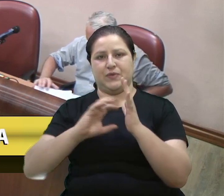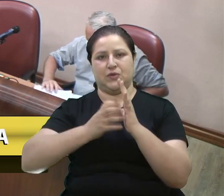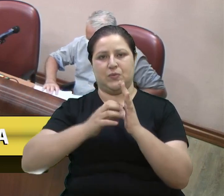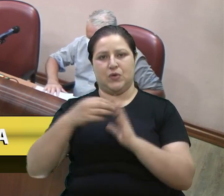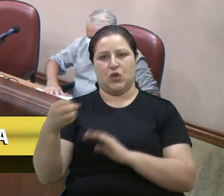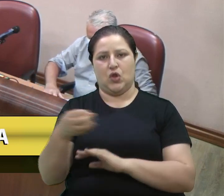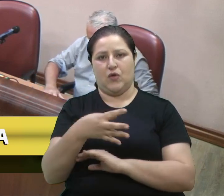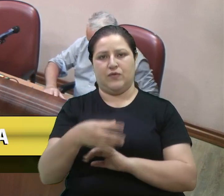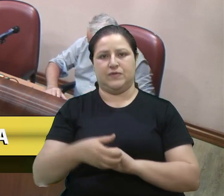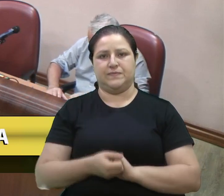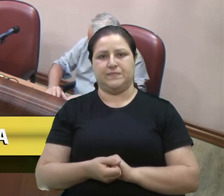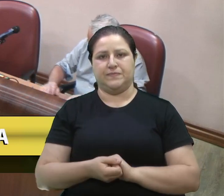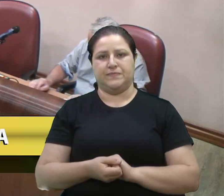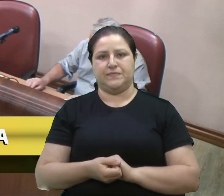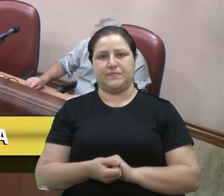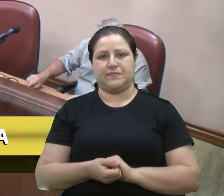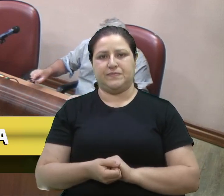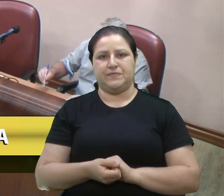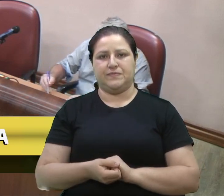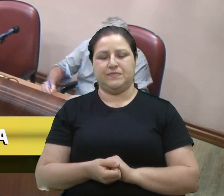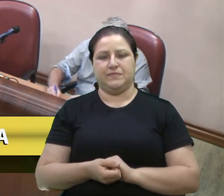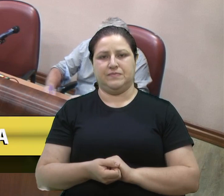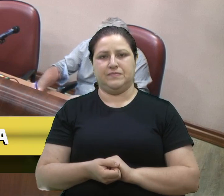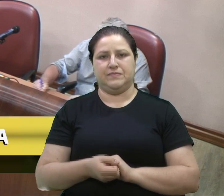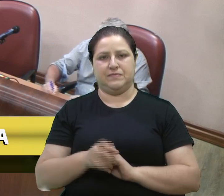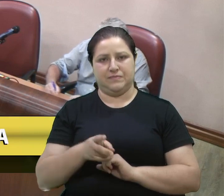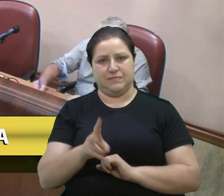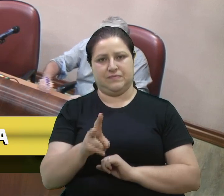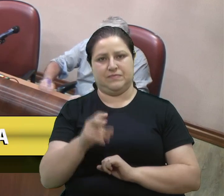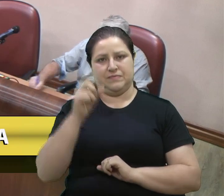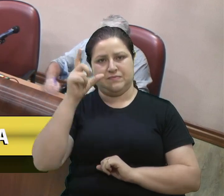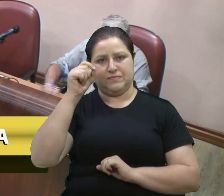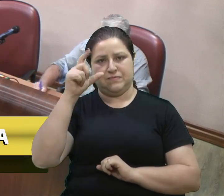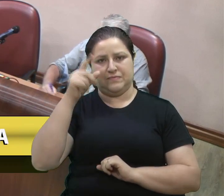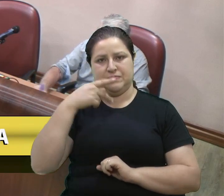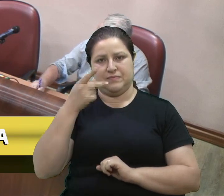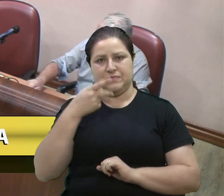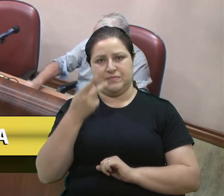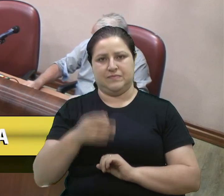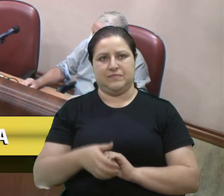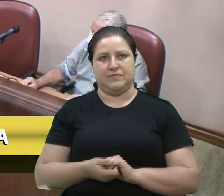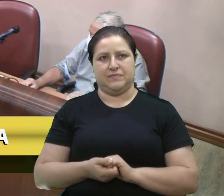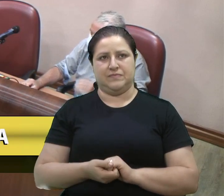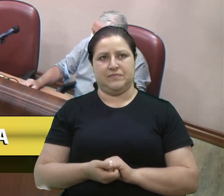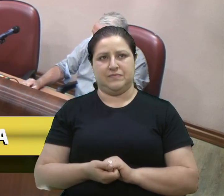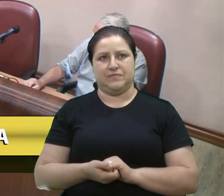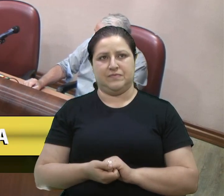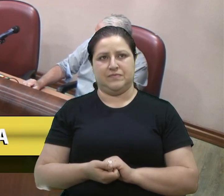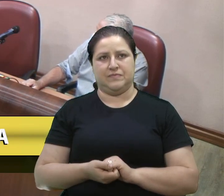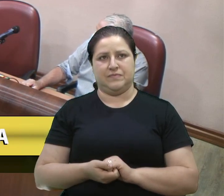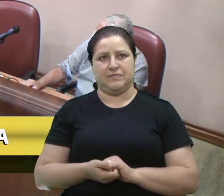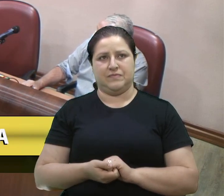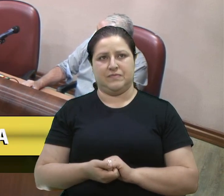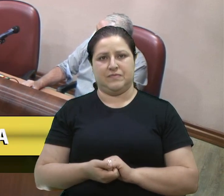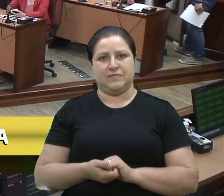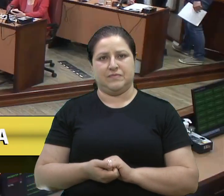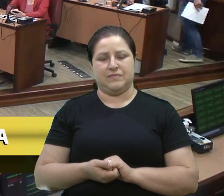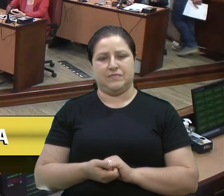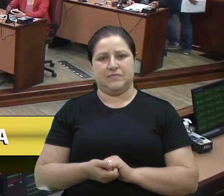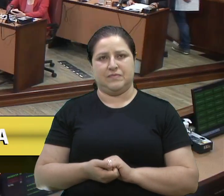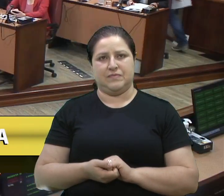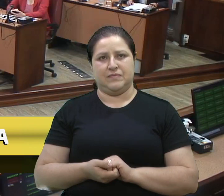Está em declaração de líder, bancada do Novo, permanece Scalco com a palavra. Por favor, com a palavra, vereador Doneluz.